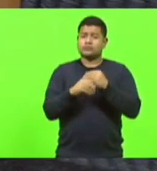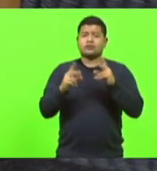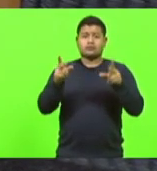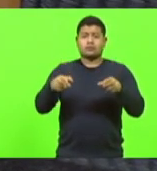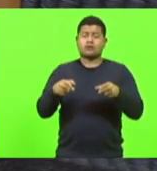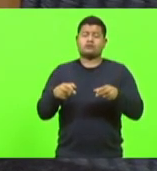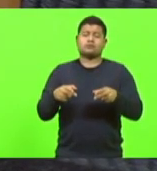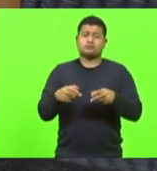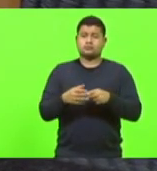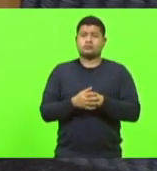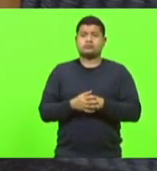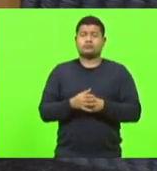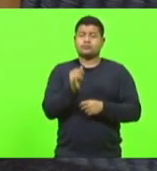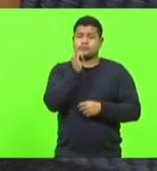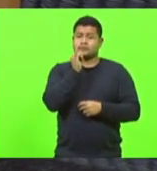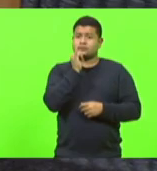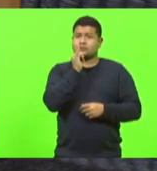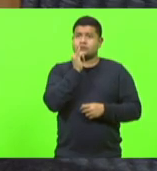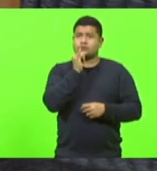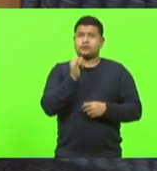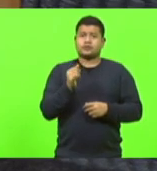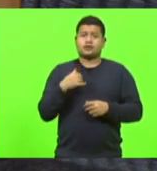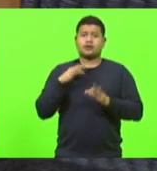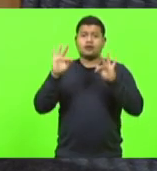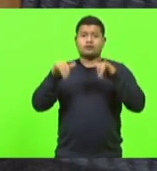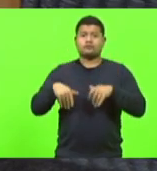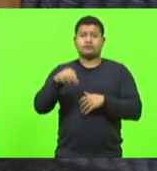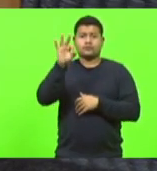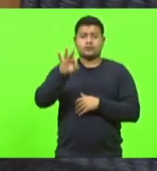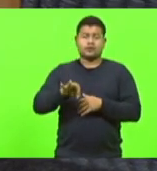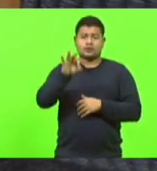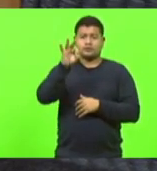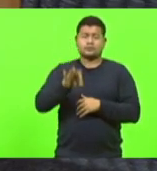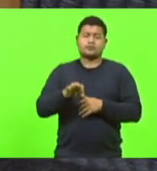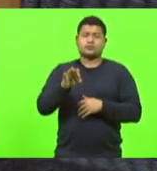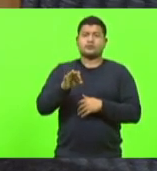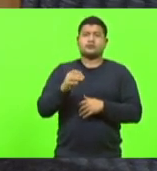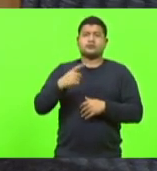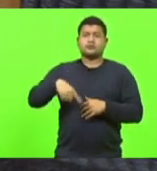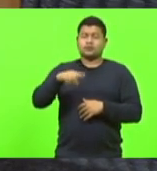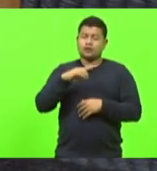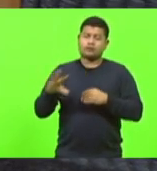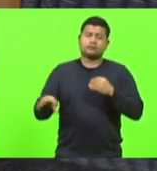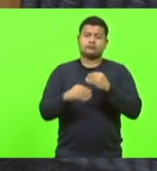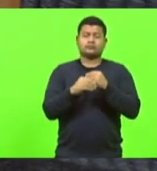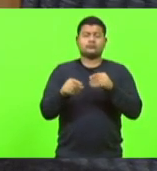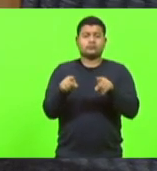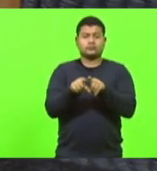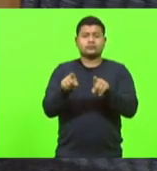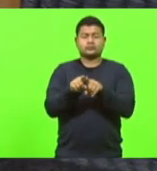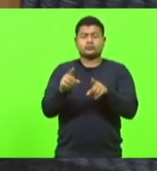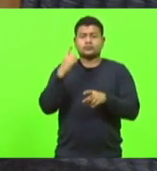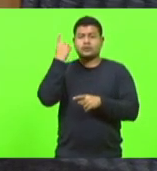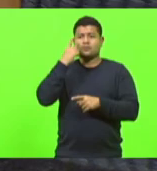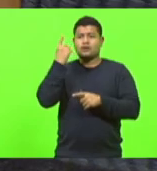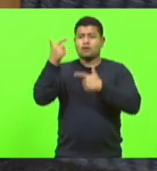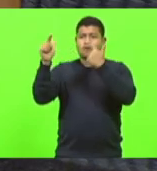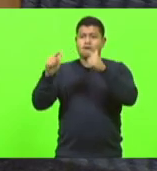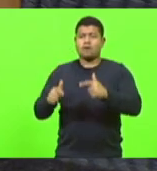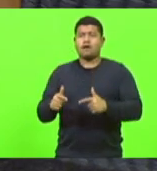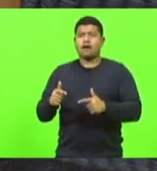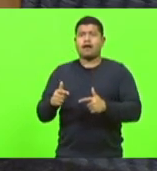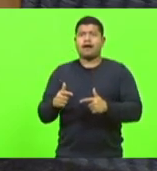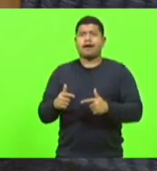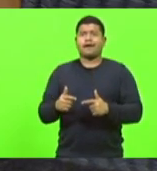e por exemplo a questão do fim da Liquida nós tivemos em ela tá bem outros deputados está verdinho e